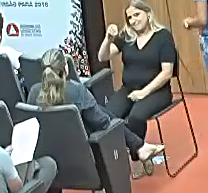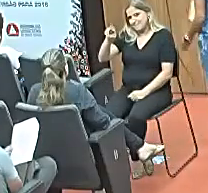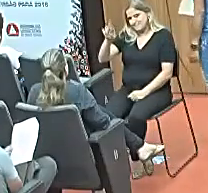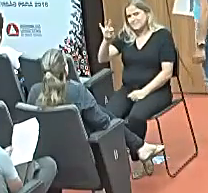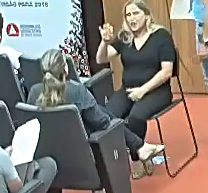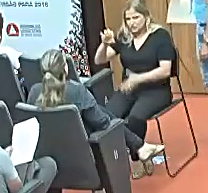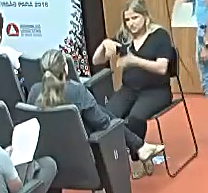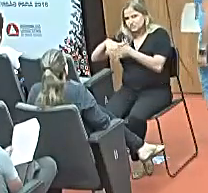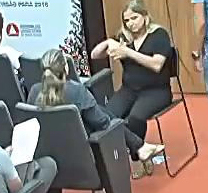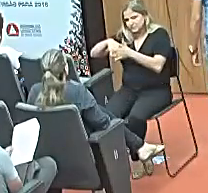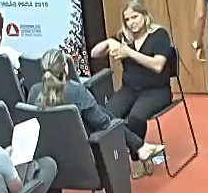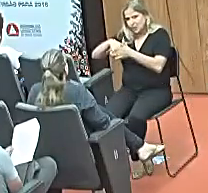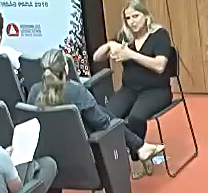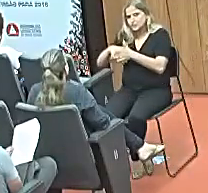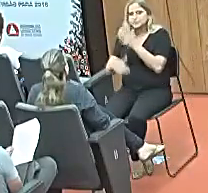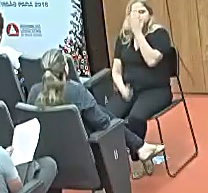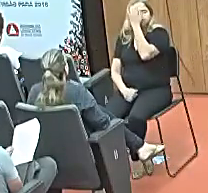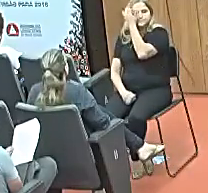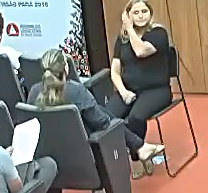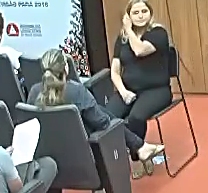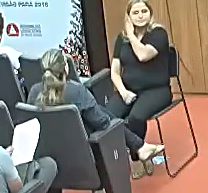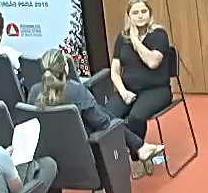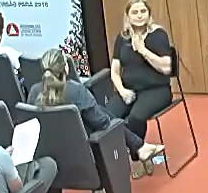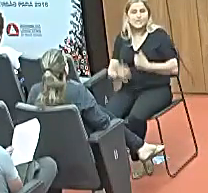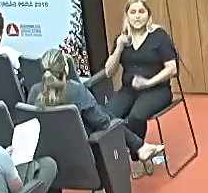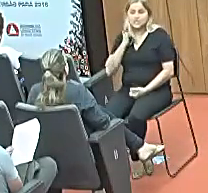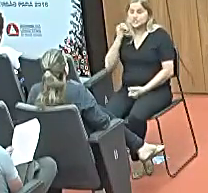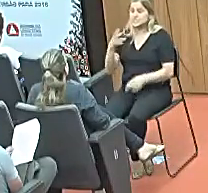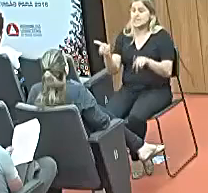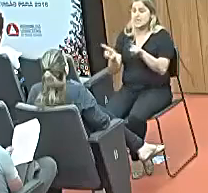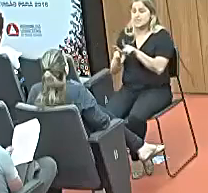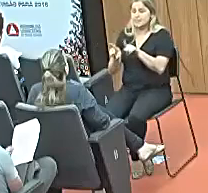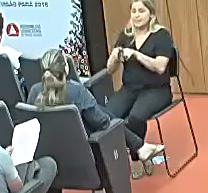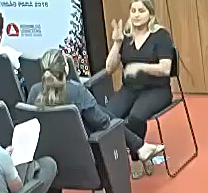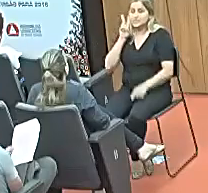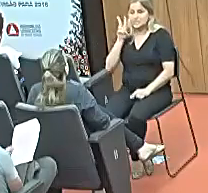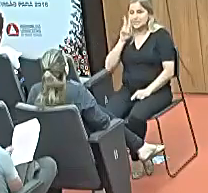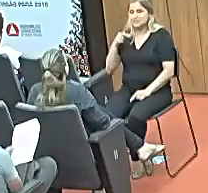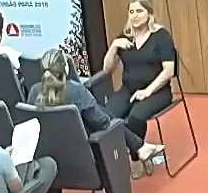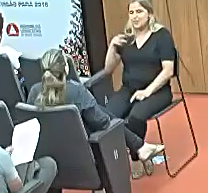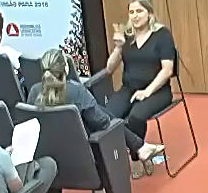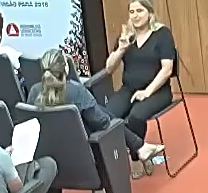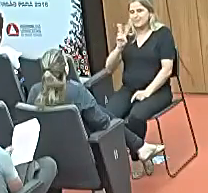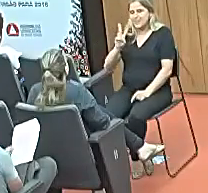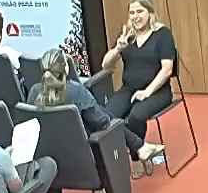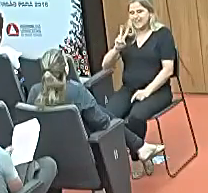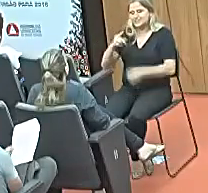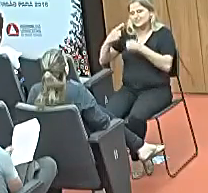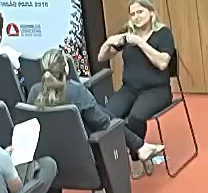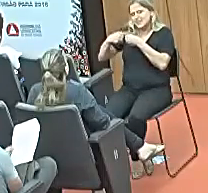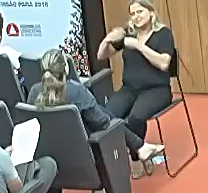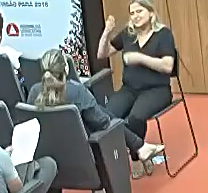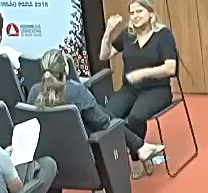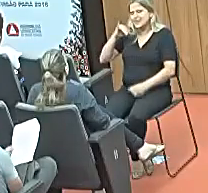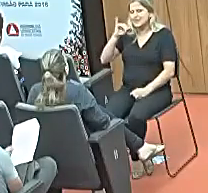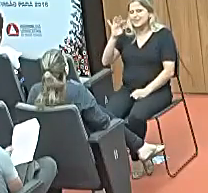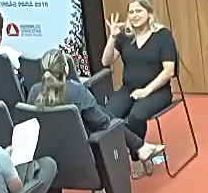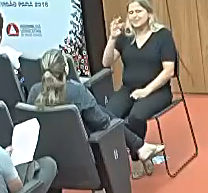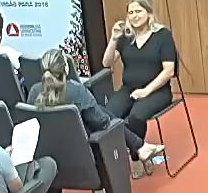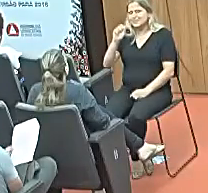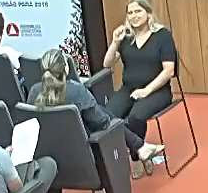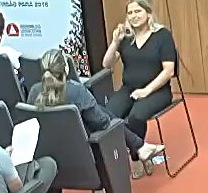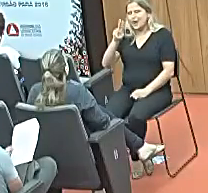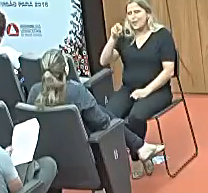só dizer a vocês o andré se lembra muito bem eu sempre lembro quando era vereador então bin é o andré era